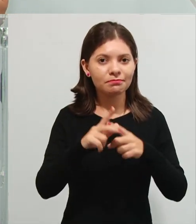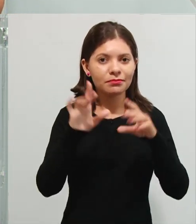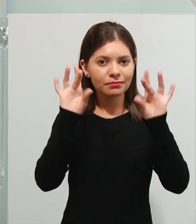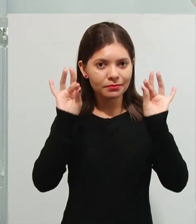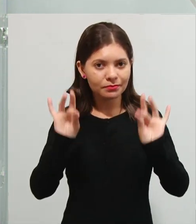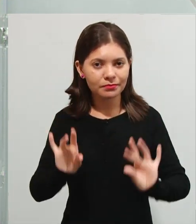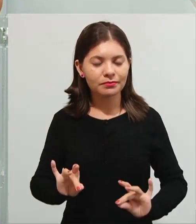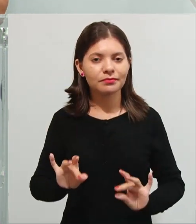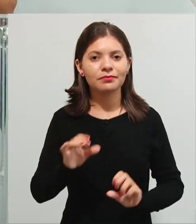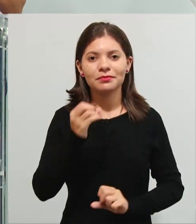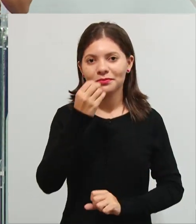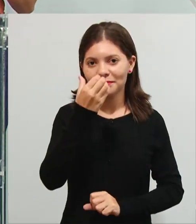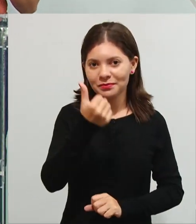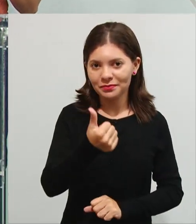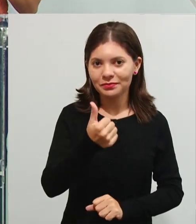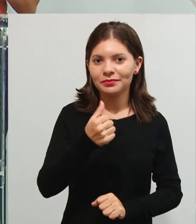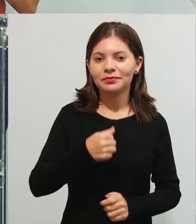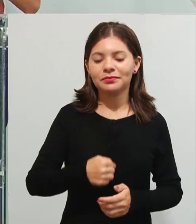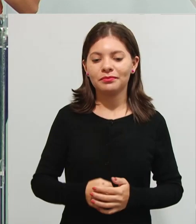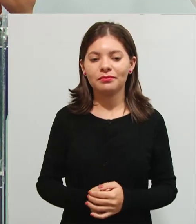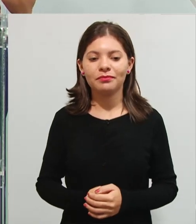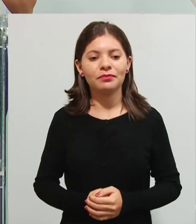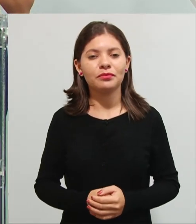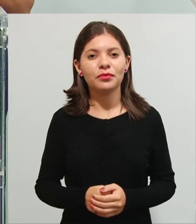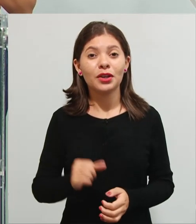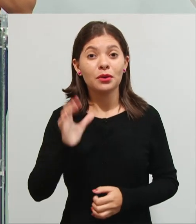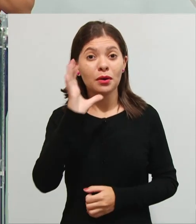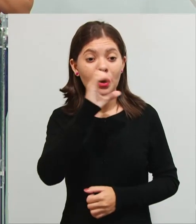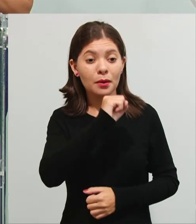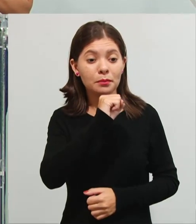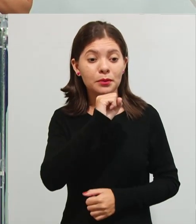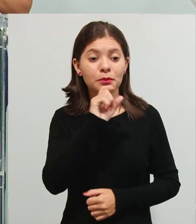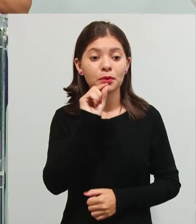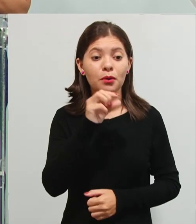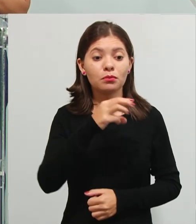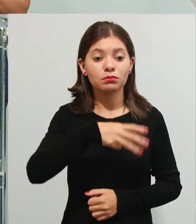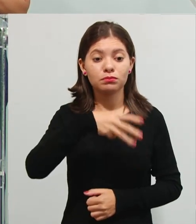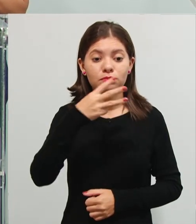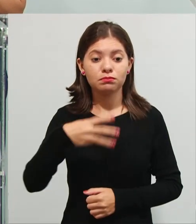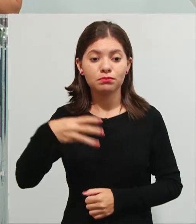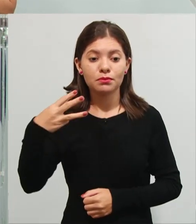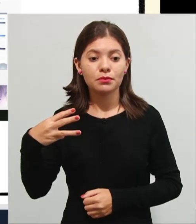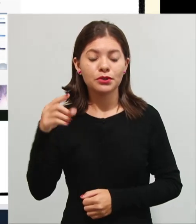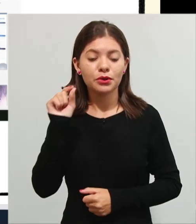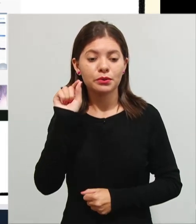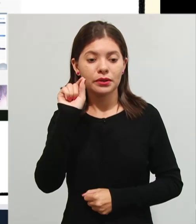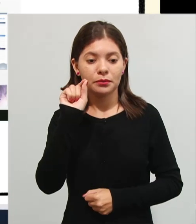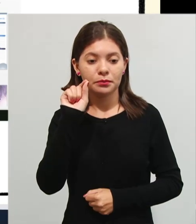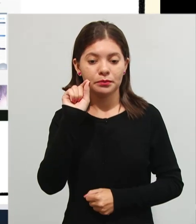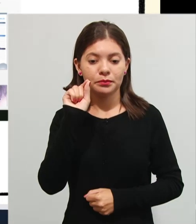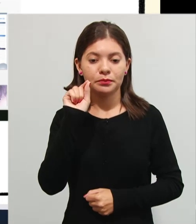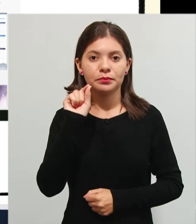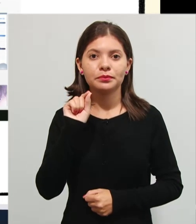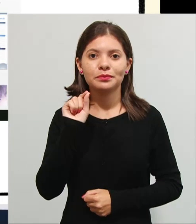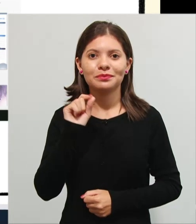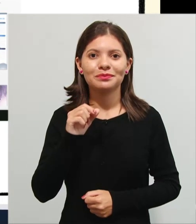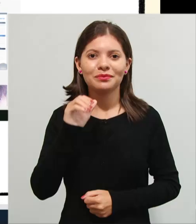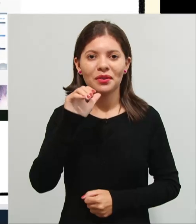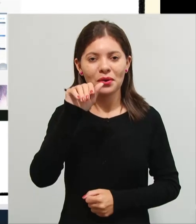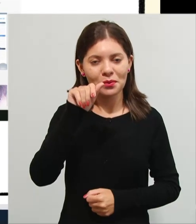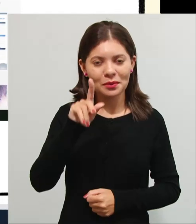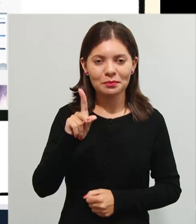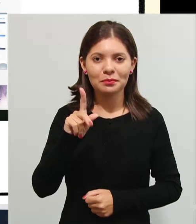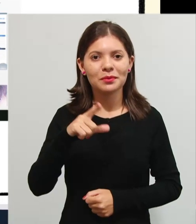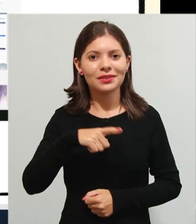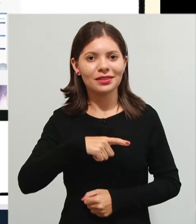mais específicos falando sobre cada uma dessas ferramentas de forma mais detalhada, tá bom? Então, de uma forma breve, a gente pode